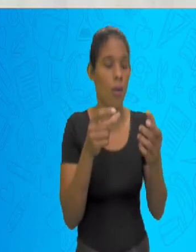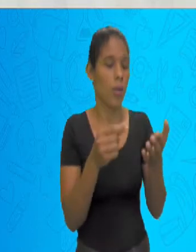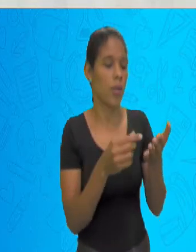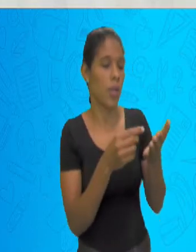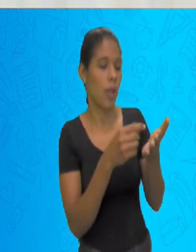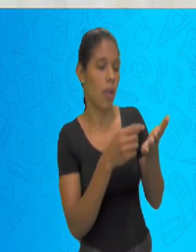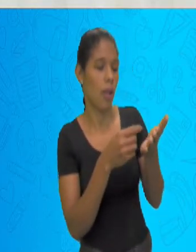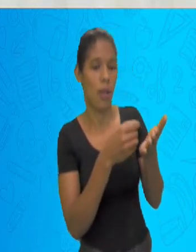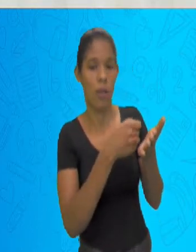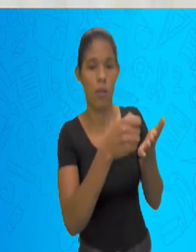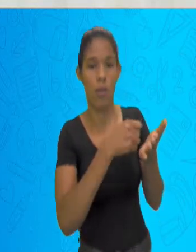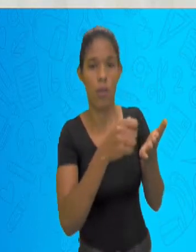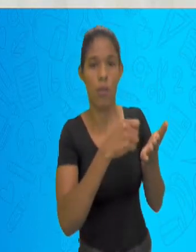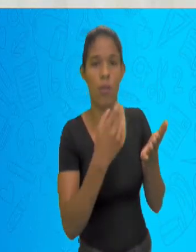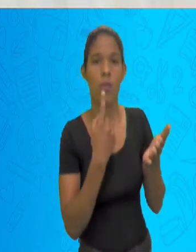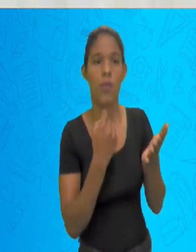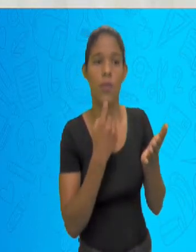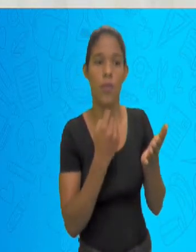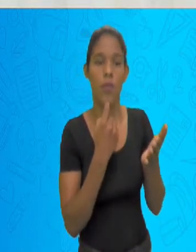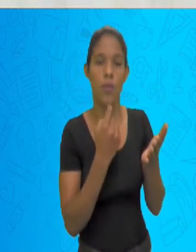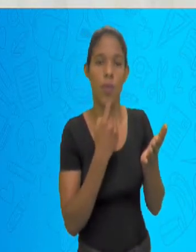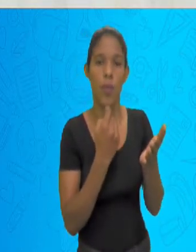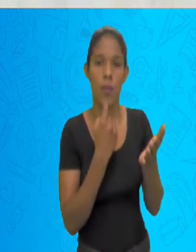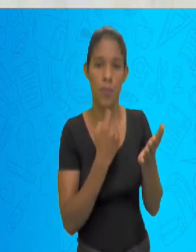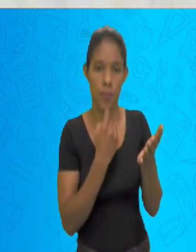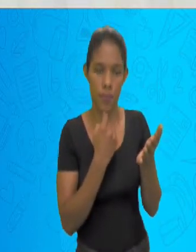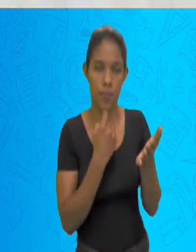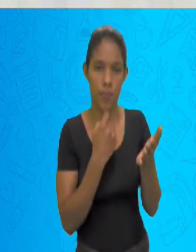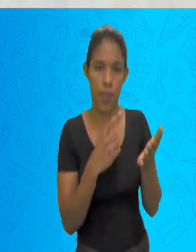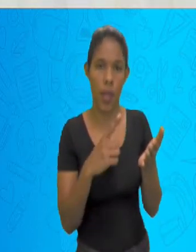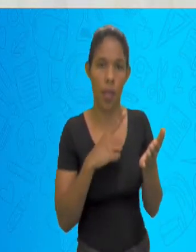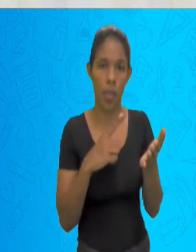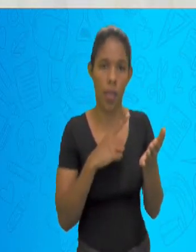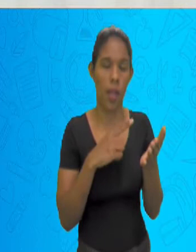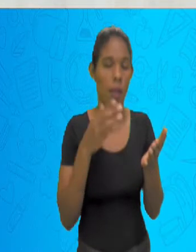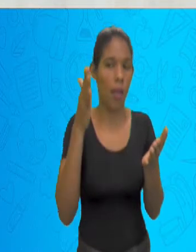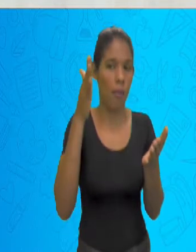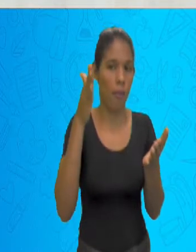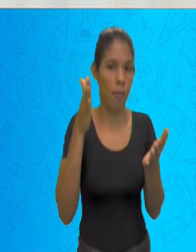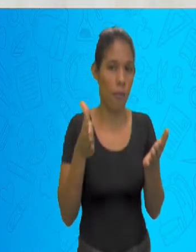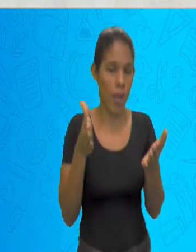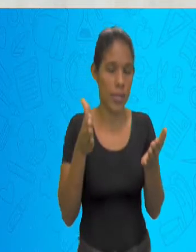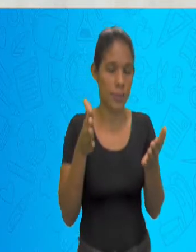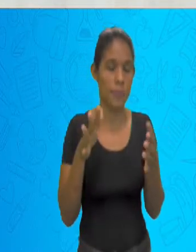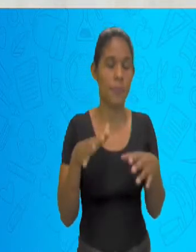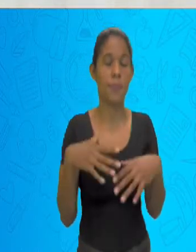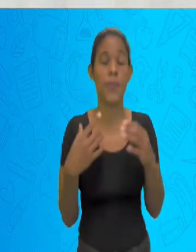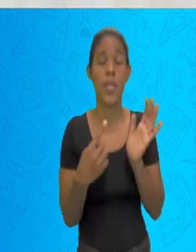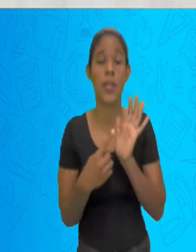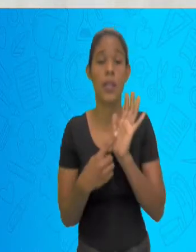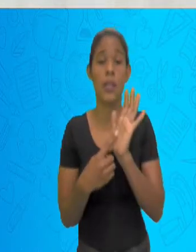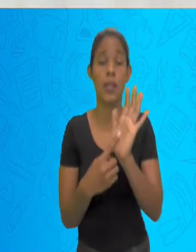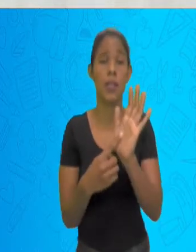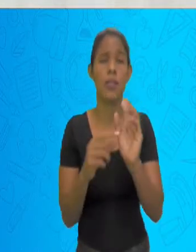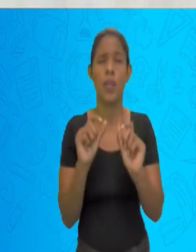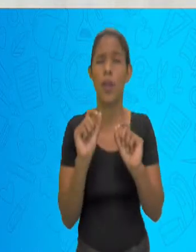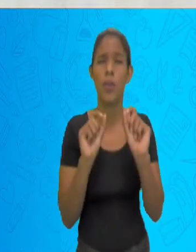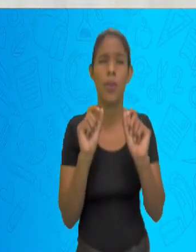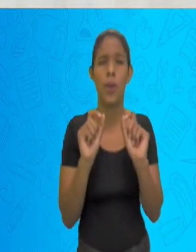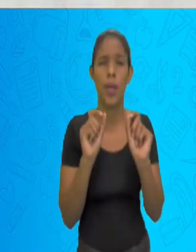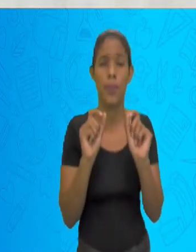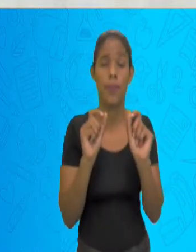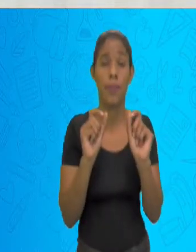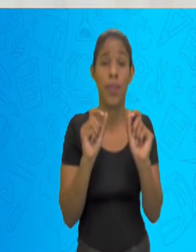identificarem, tá bom? Então, aqui eu tenho uma face. Como que eu vou identificar agora as